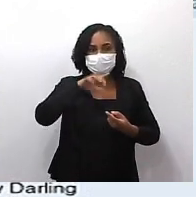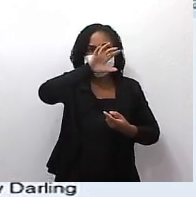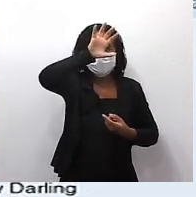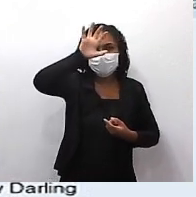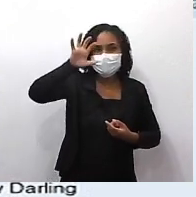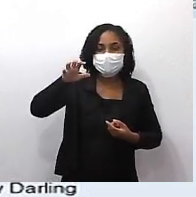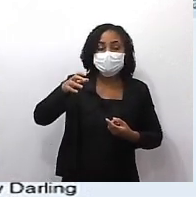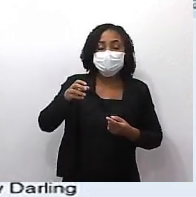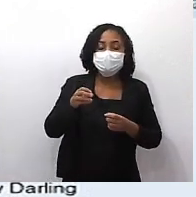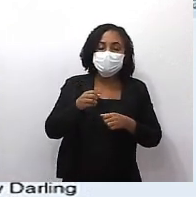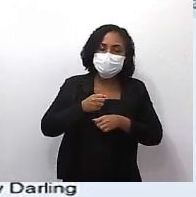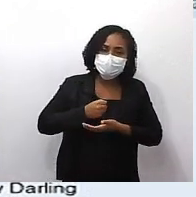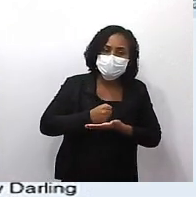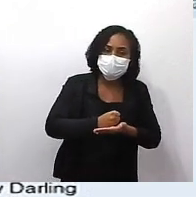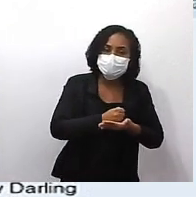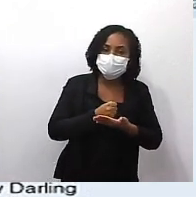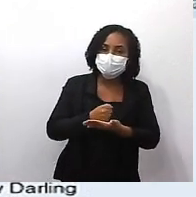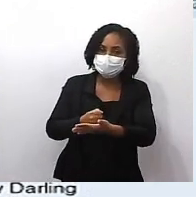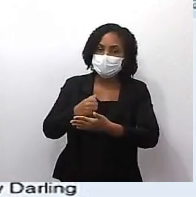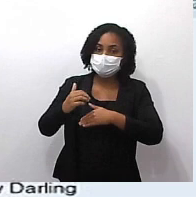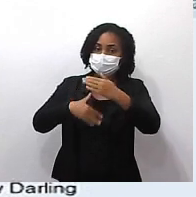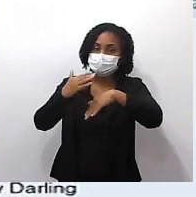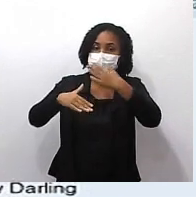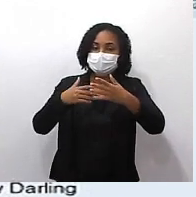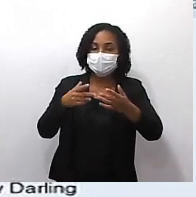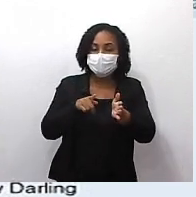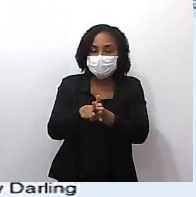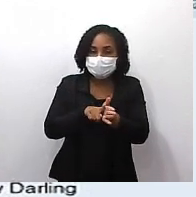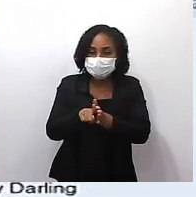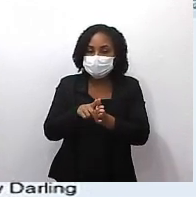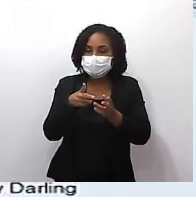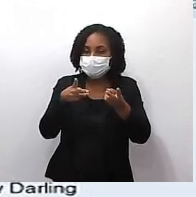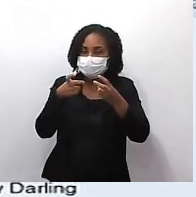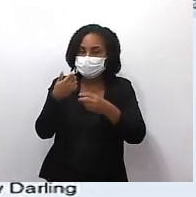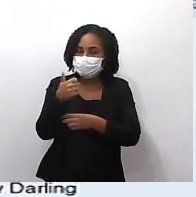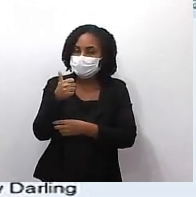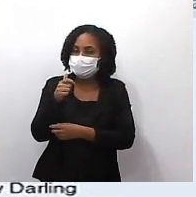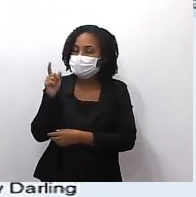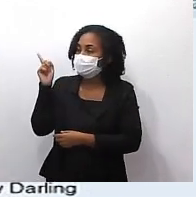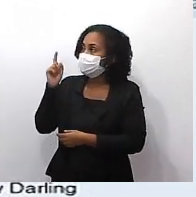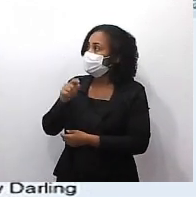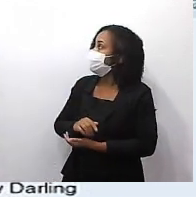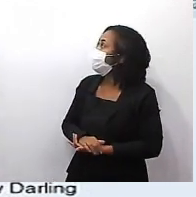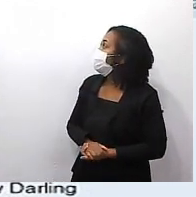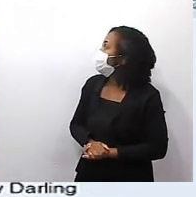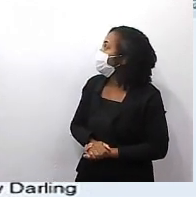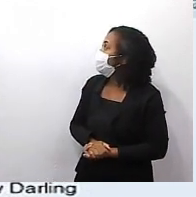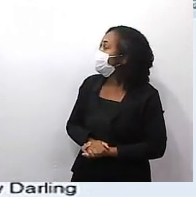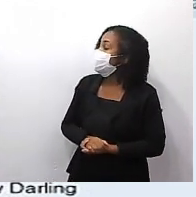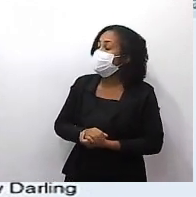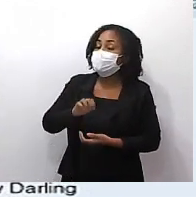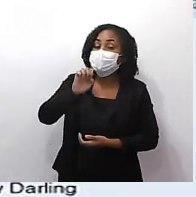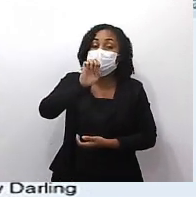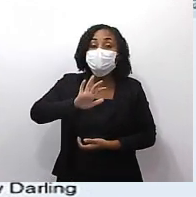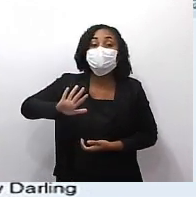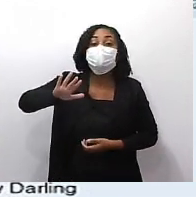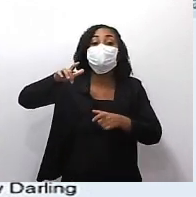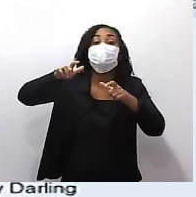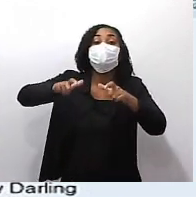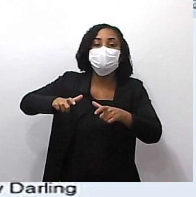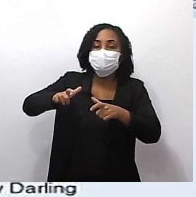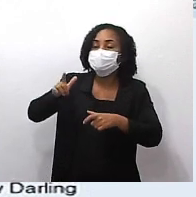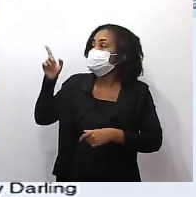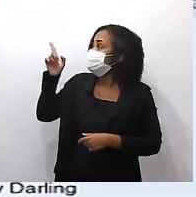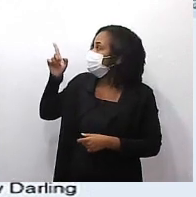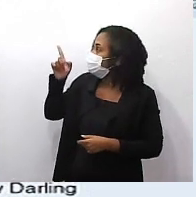tem facilidade para o desenvolvimento. Analisando esse gráfico, você que sabe aí onde é que fica a Europa, observa lá que eu tenho